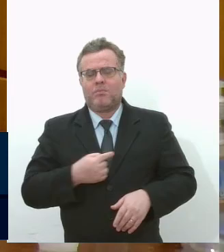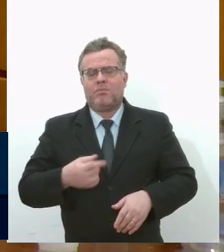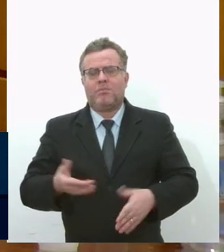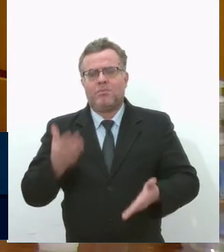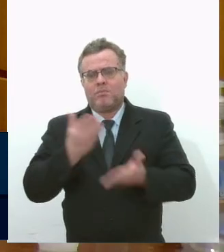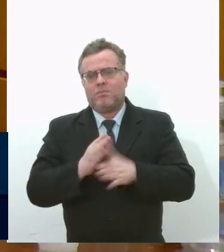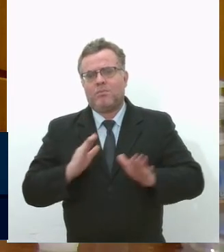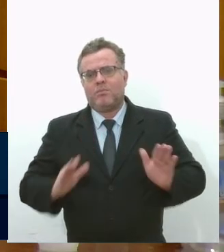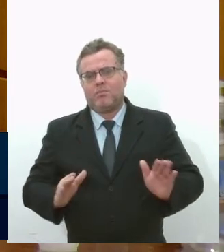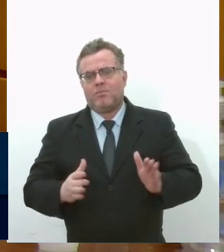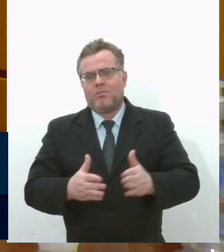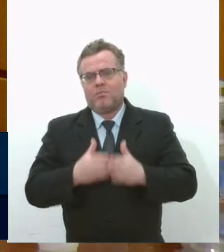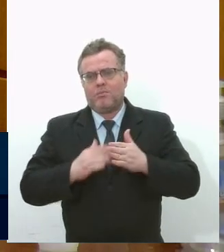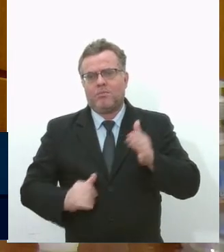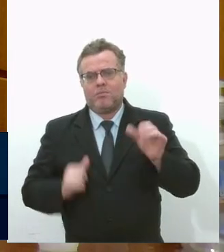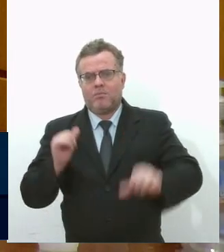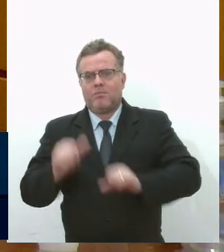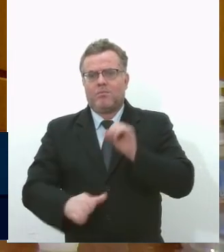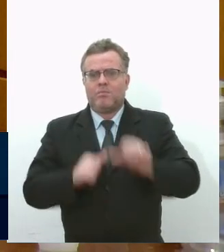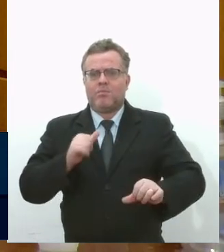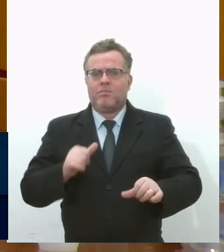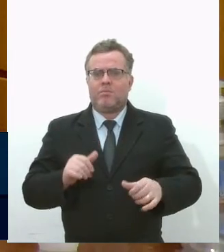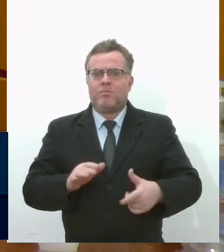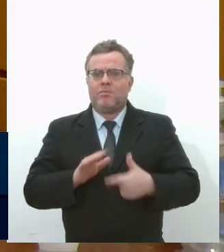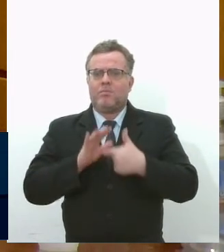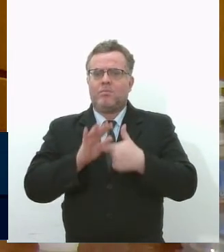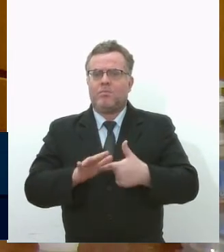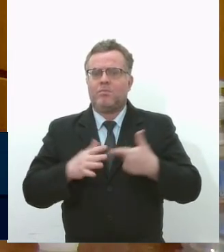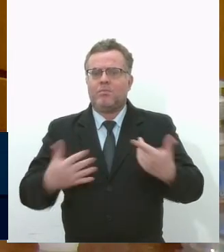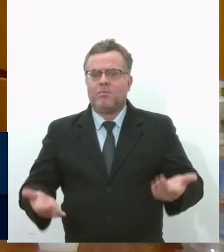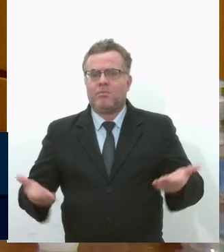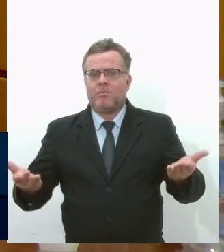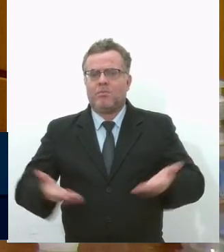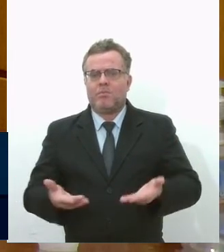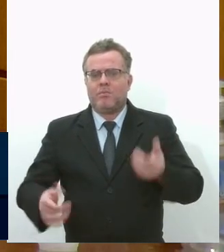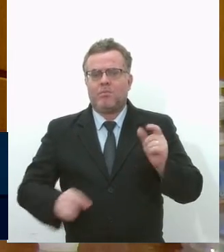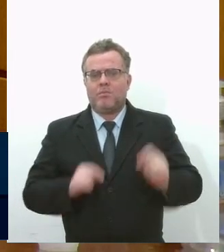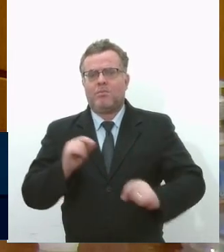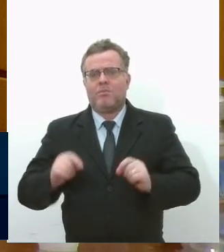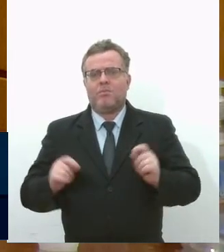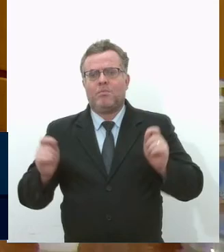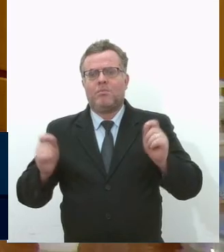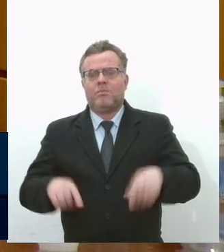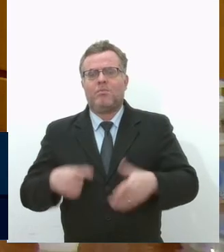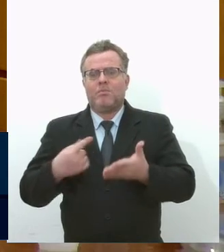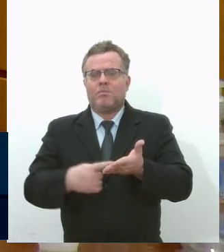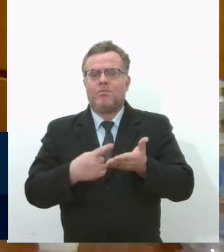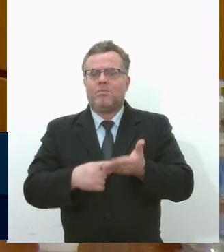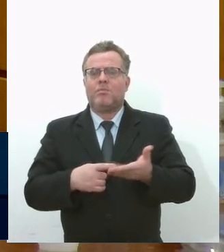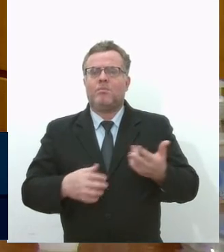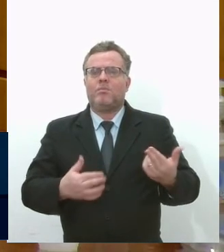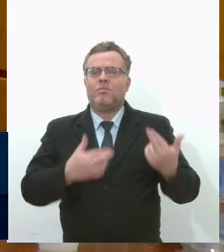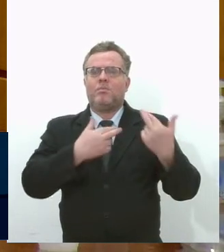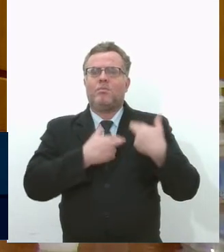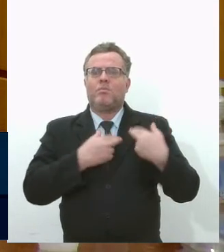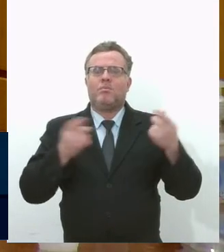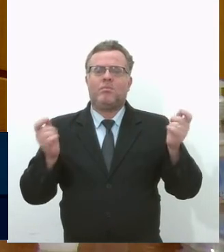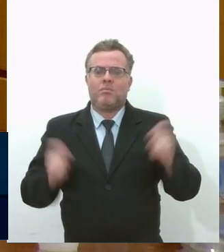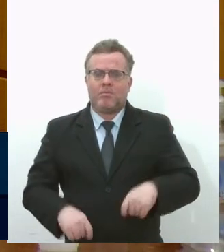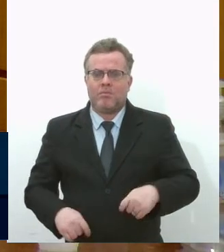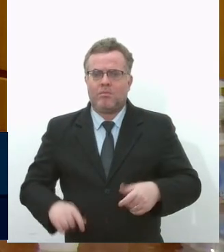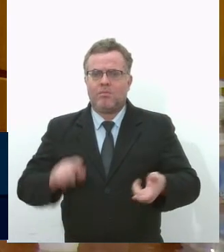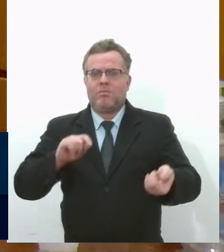essas distorções. Eu estou oferecendo aqui a esta casa a possibilidade de a gente adequar a